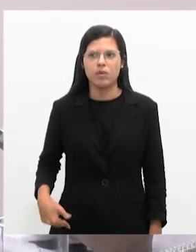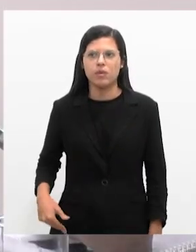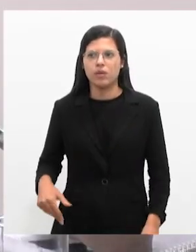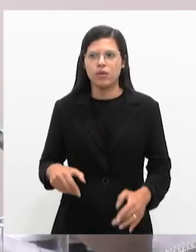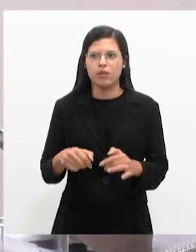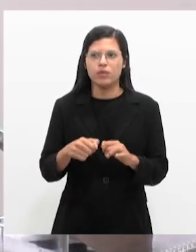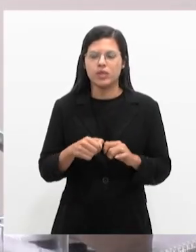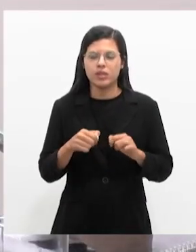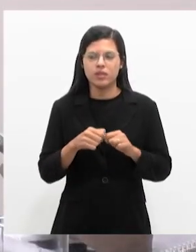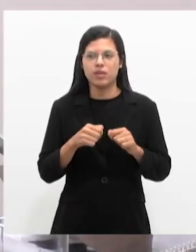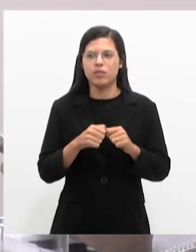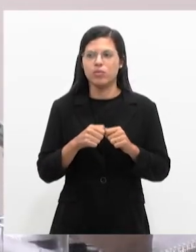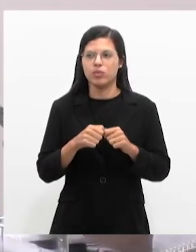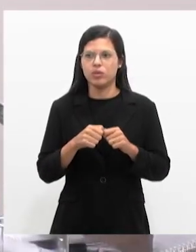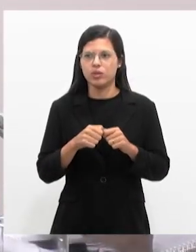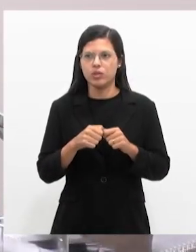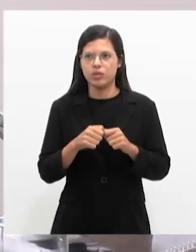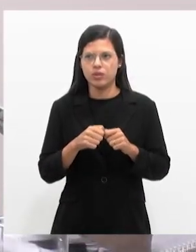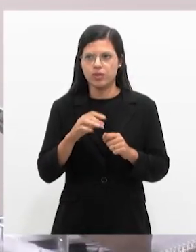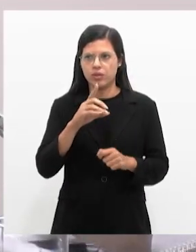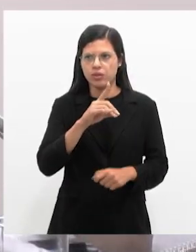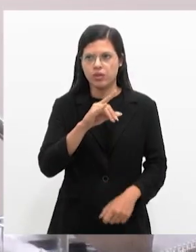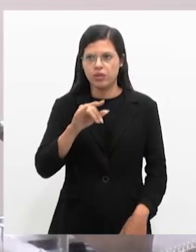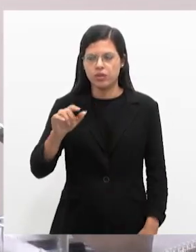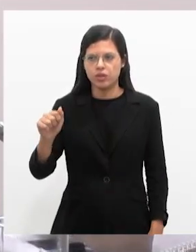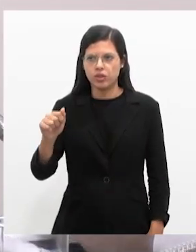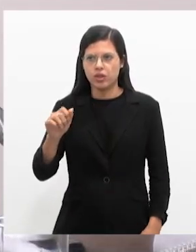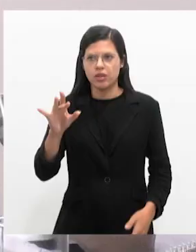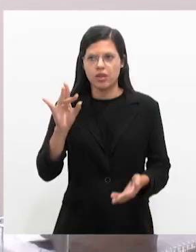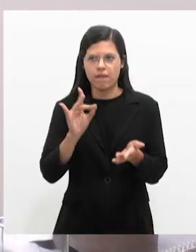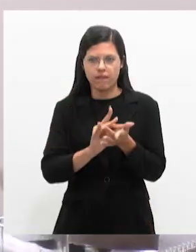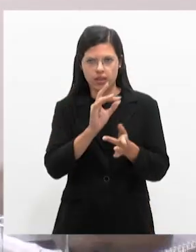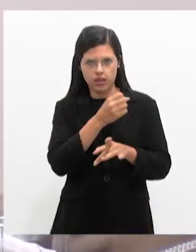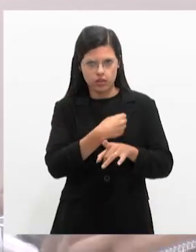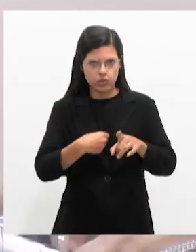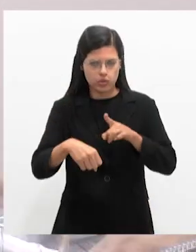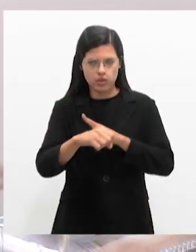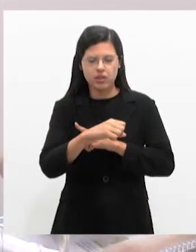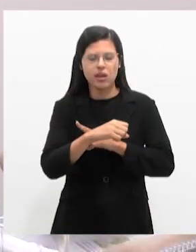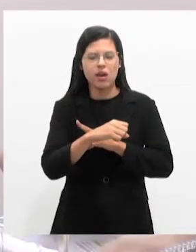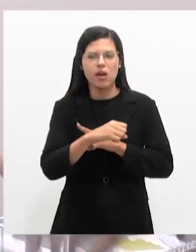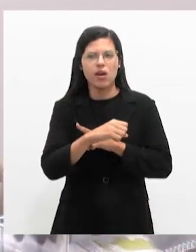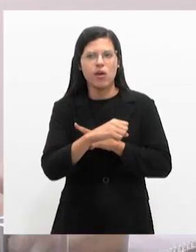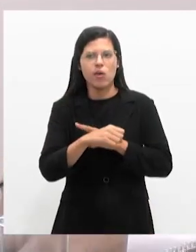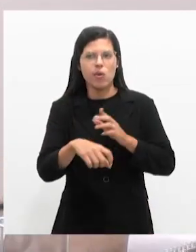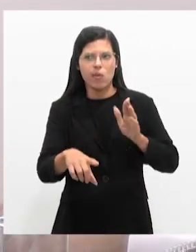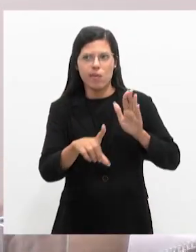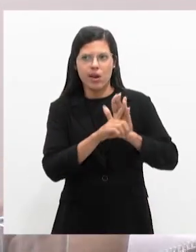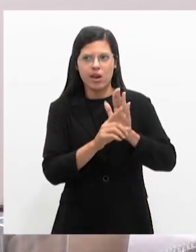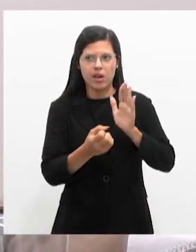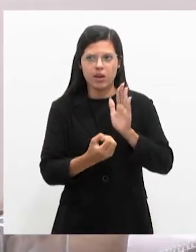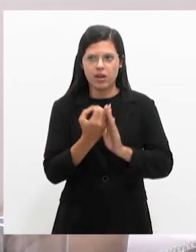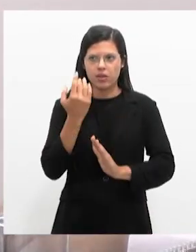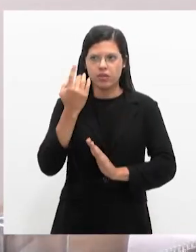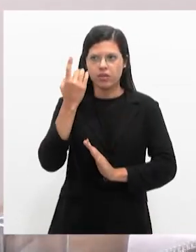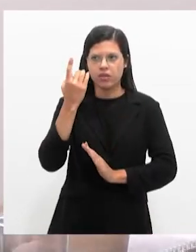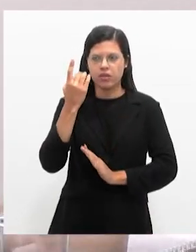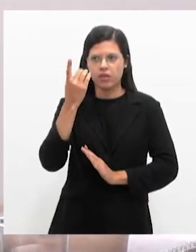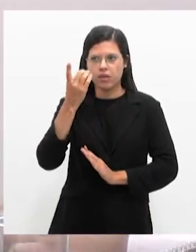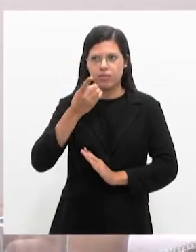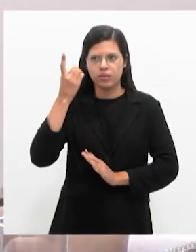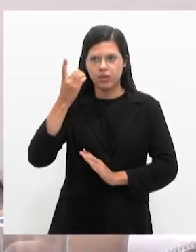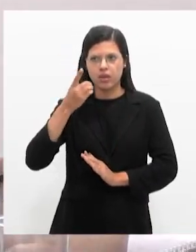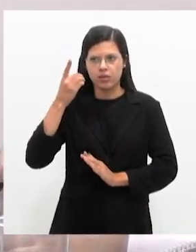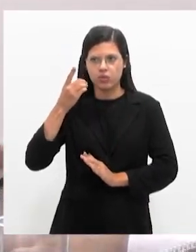realizamos pelo Dia da Verdade Social, que é um dia que foi uma lei criada pelo então deputado